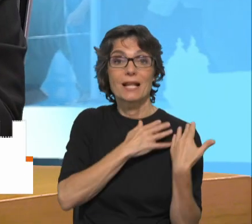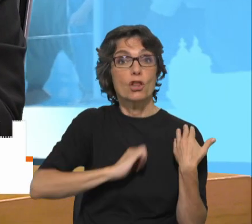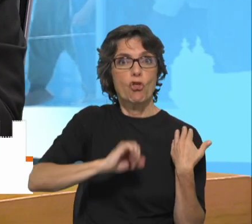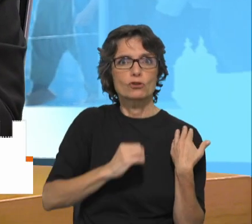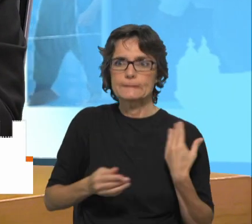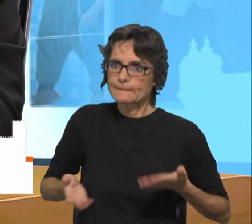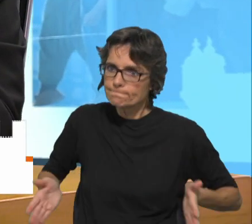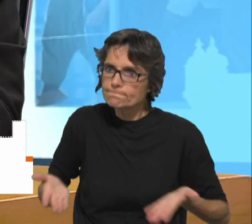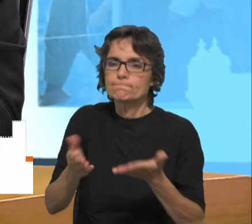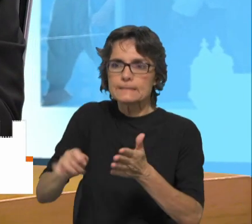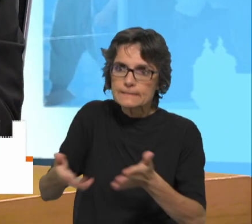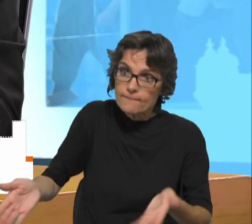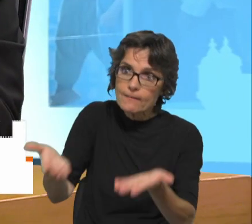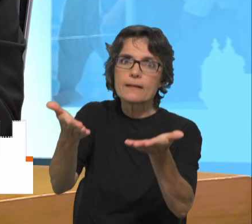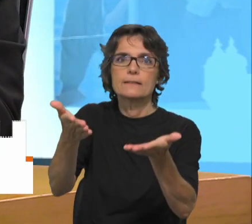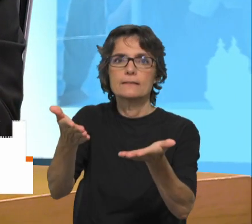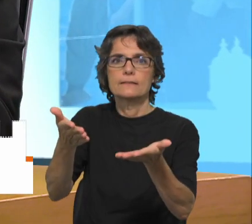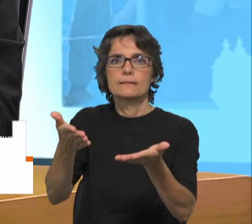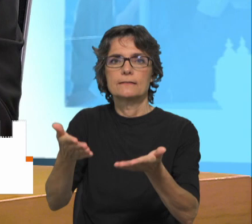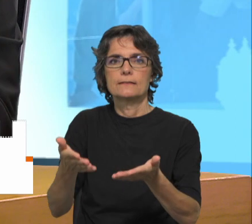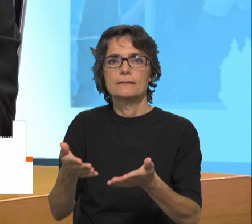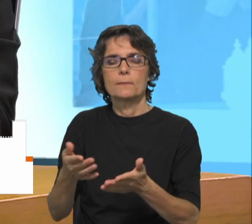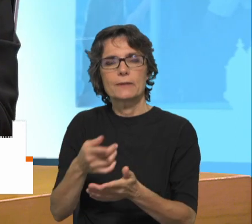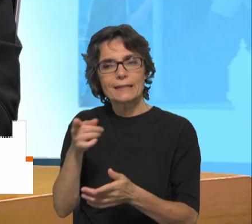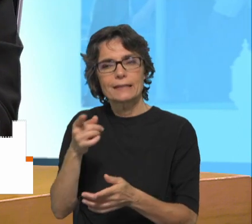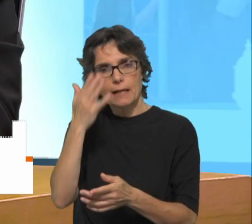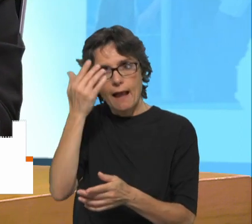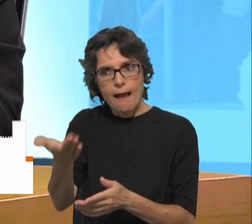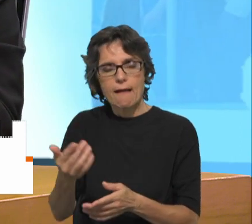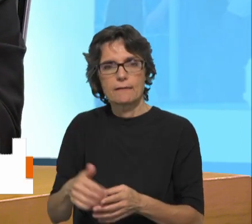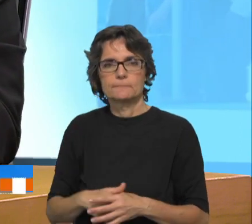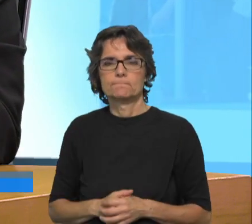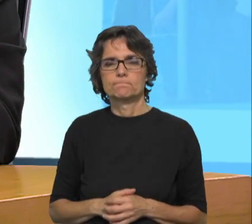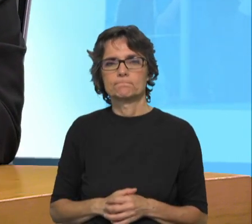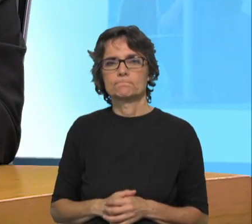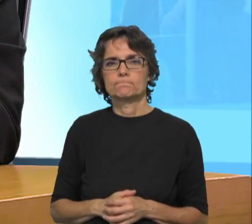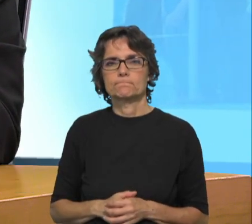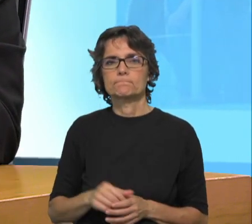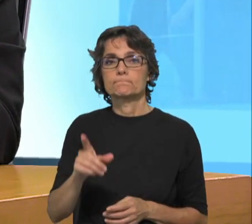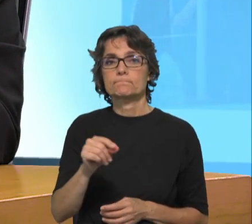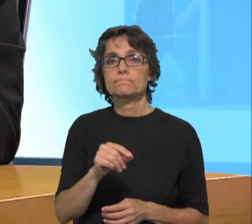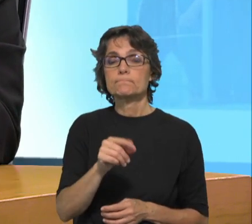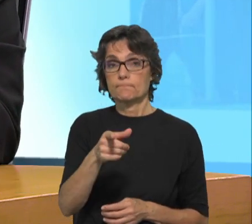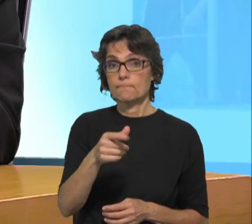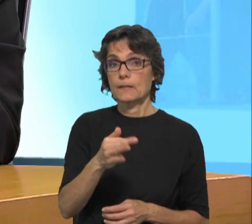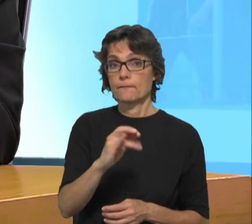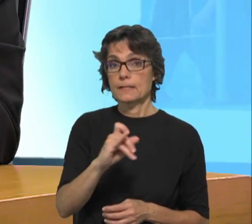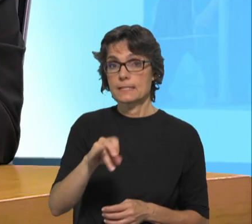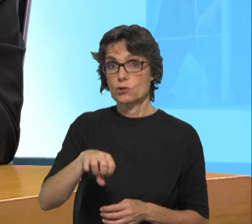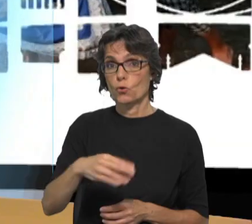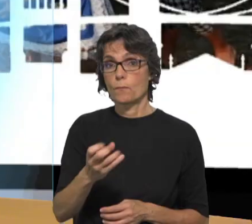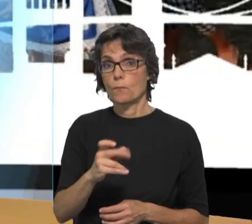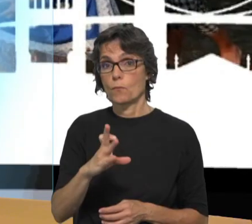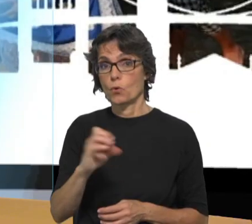que são as suas capacidades e os seus dons para pôr a render ao serviço. Ao serviço está também o Padre Francisco Molho, ao serviço da